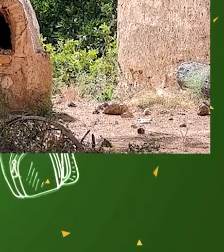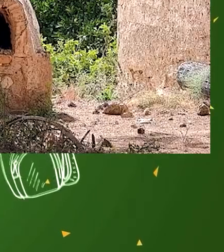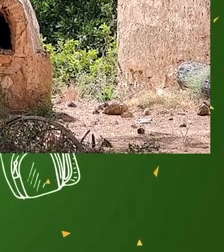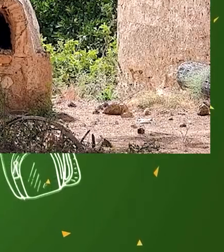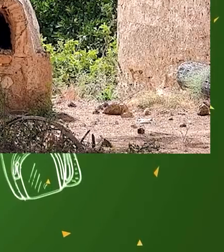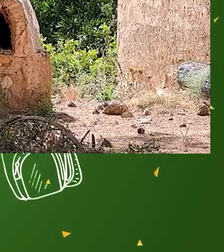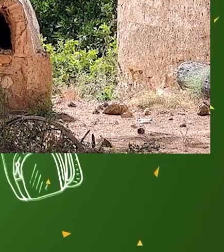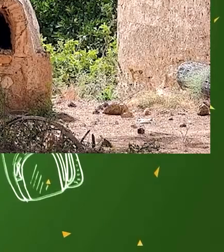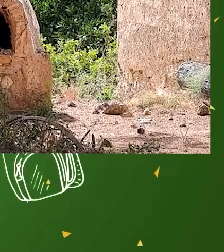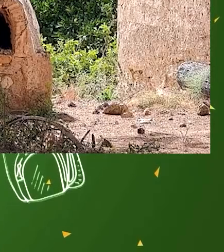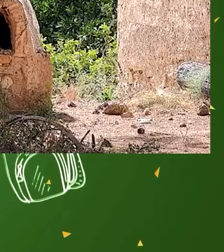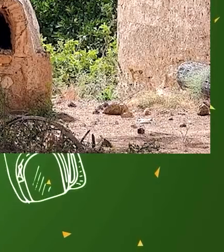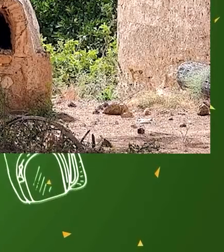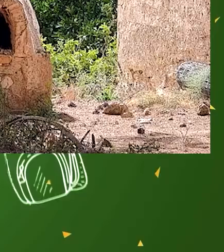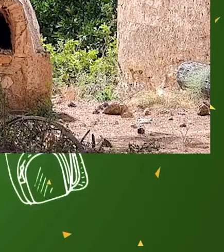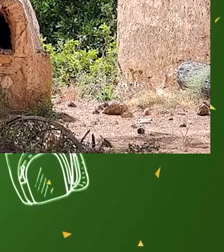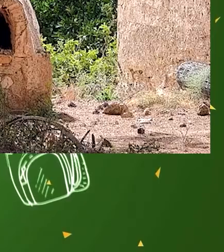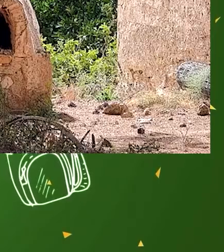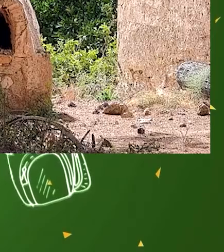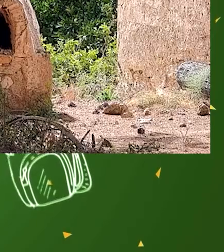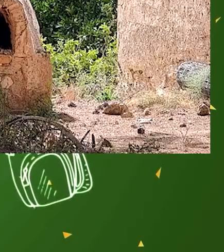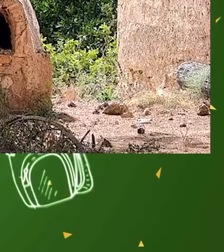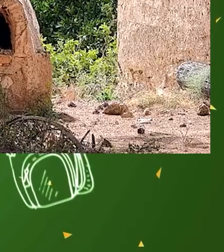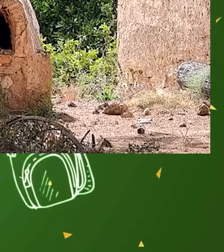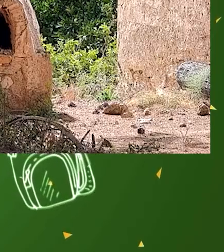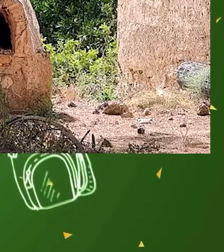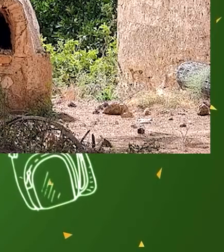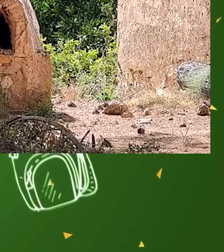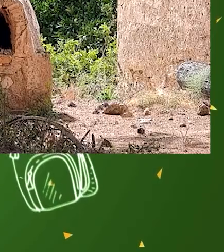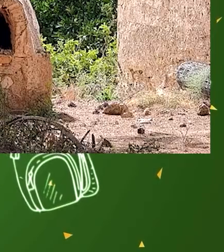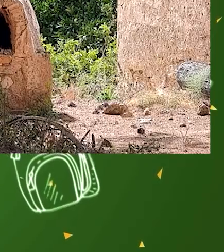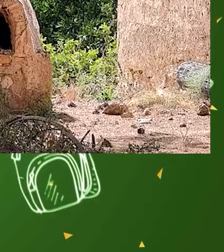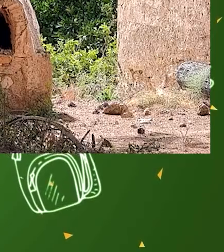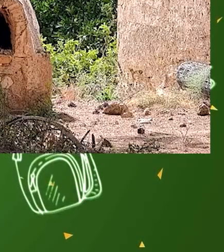E se quisessem um registro que durasse mais tempo,